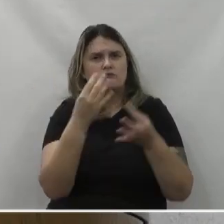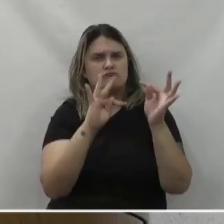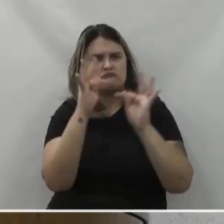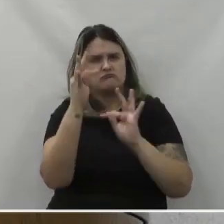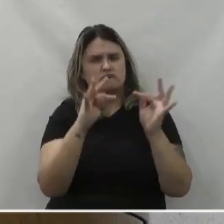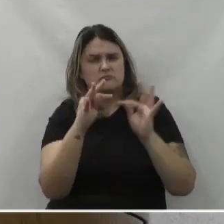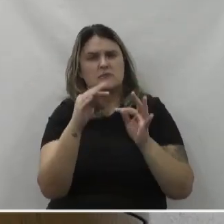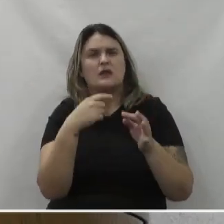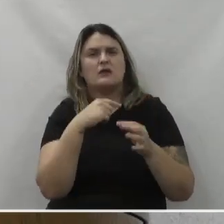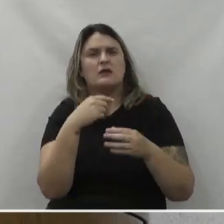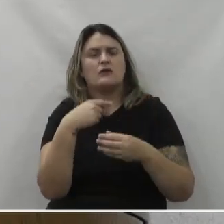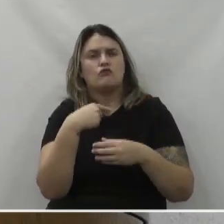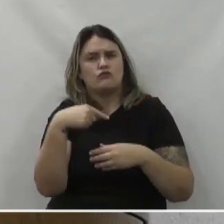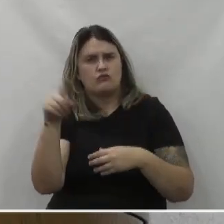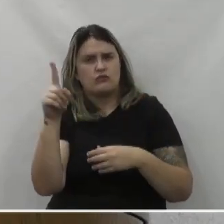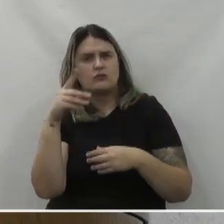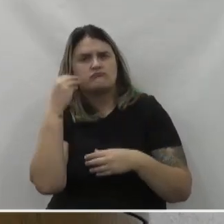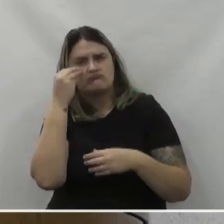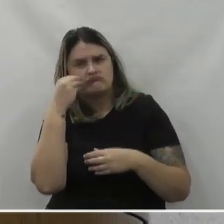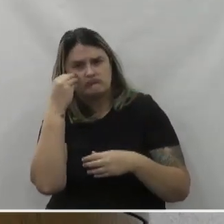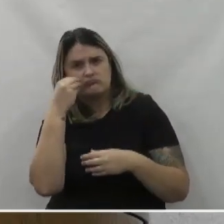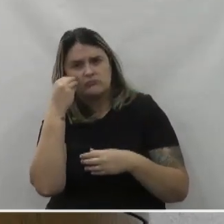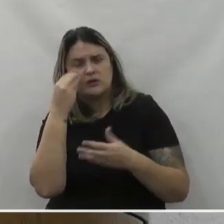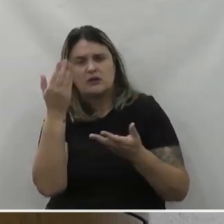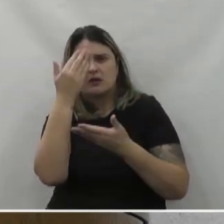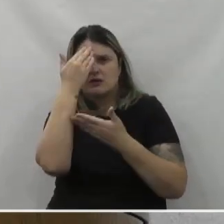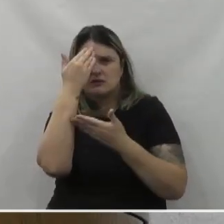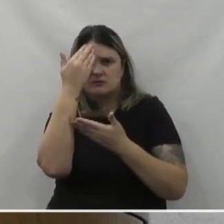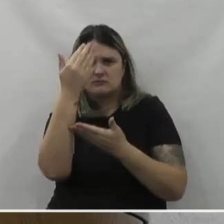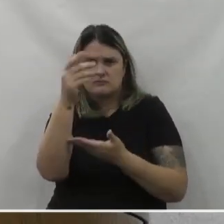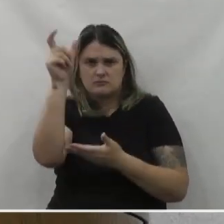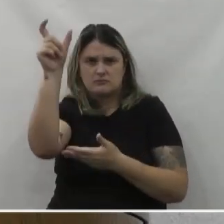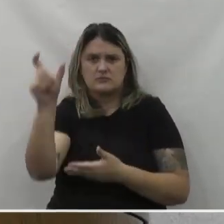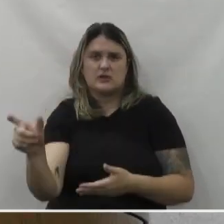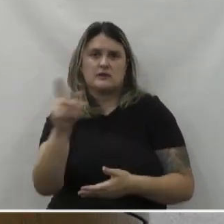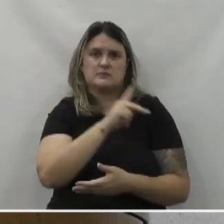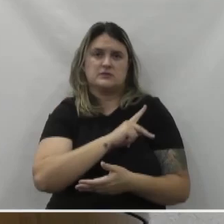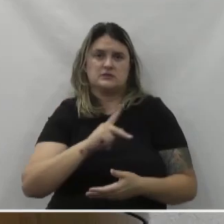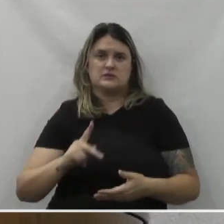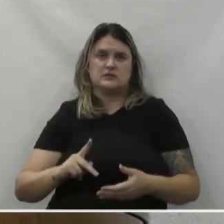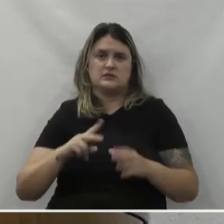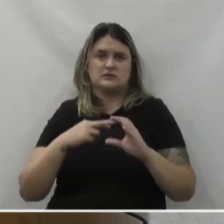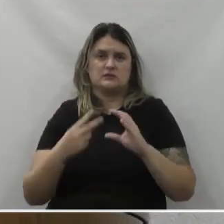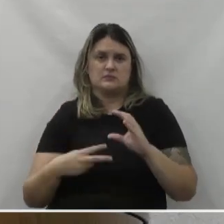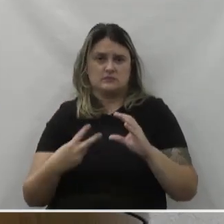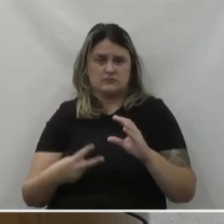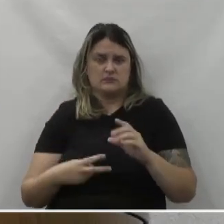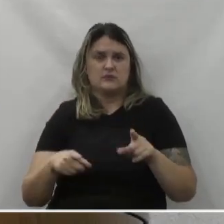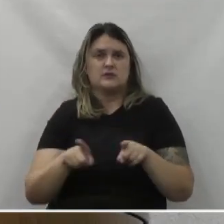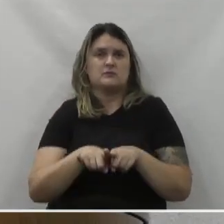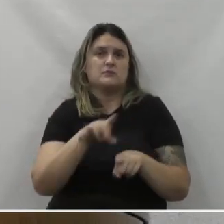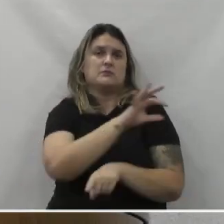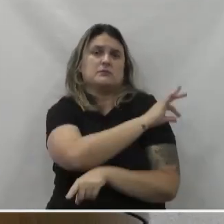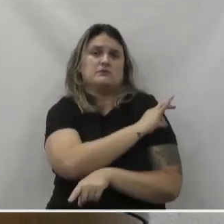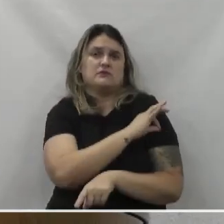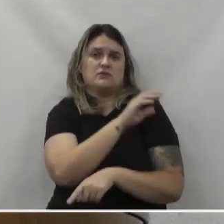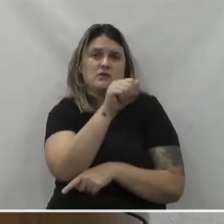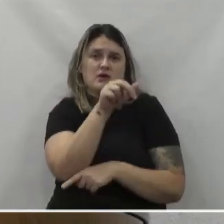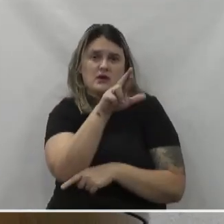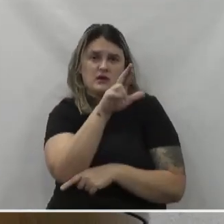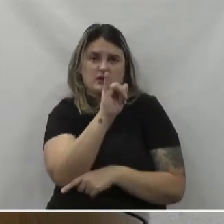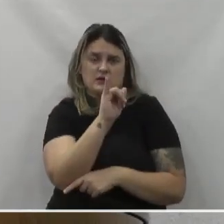né? Eu tive a oportunidade, e até agradeço aqui ao presidente da Câmara, né? O prefeito Ari